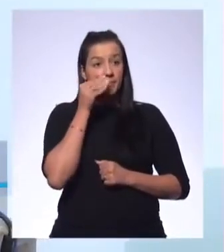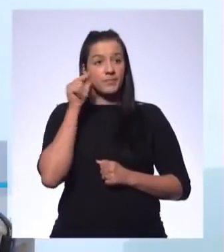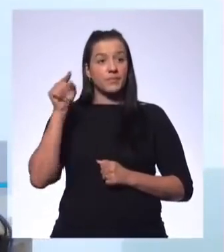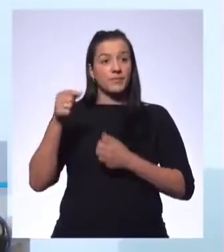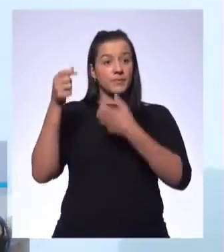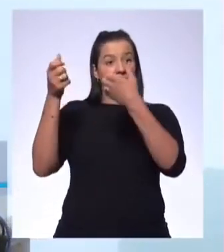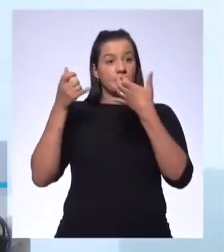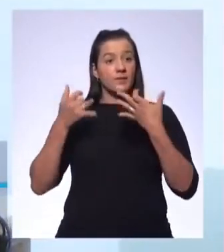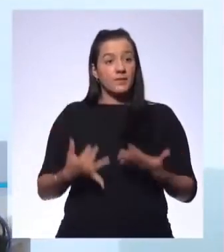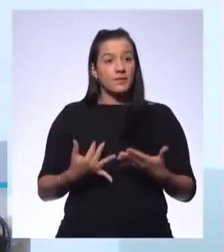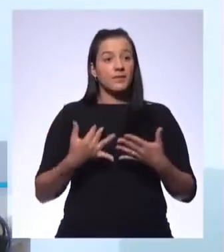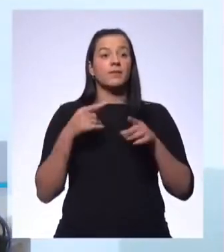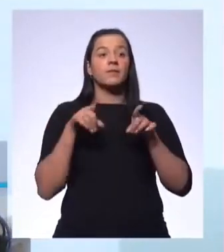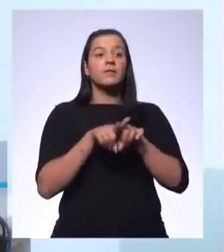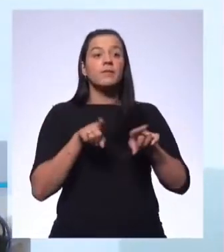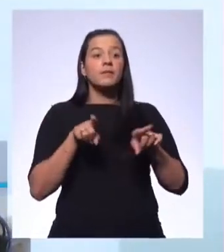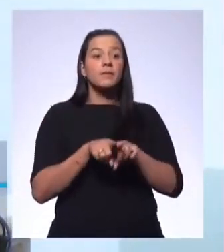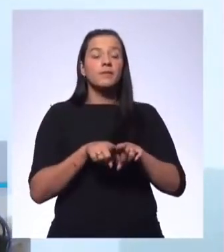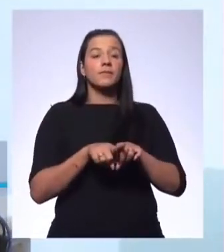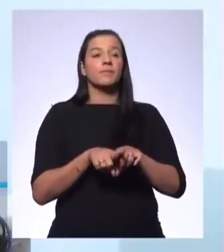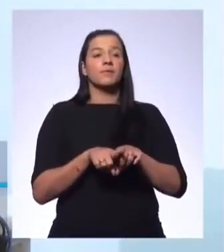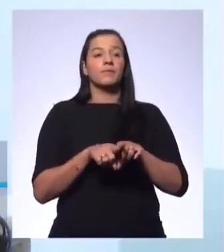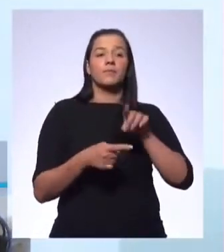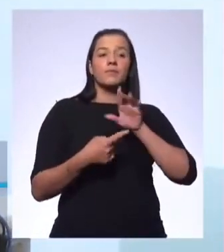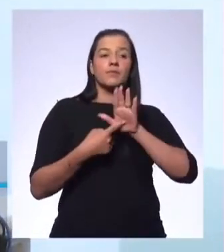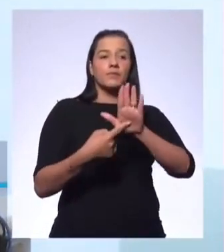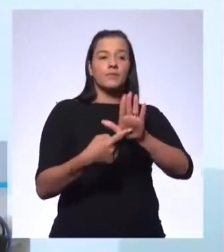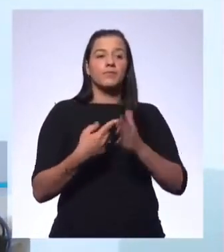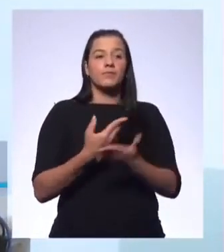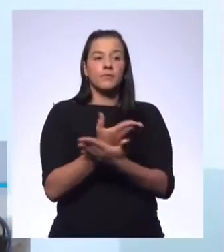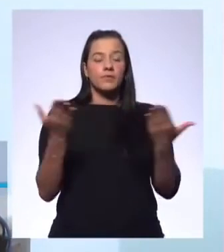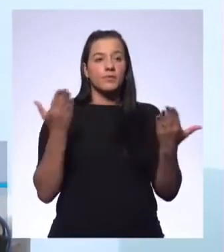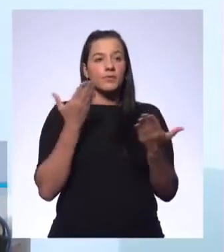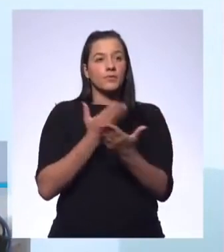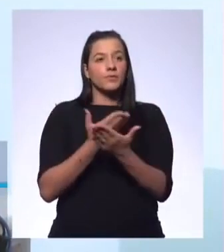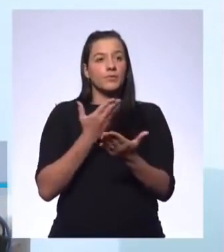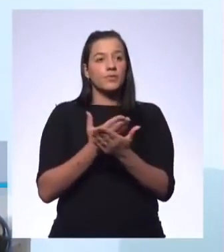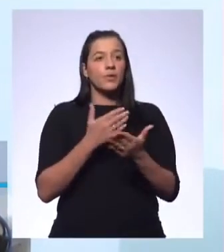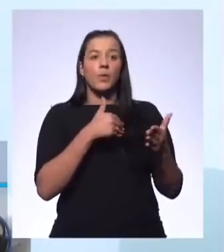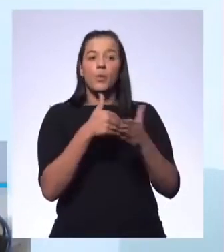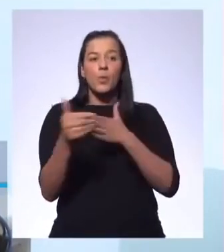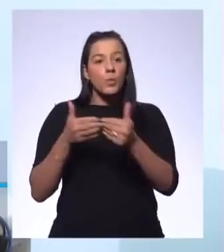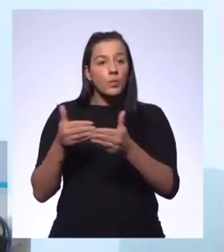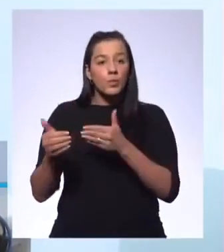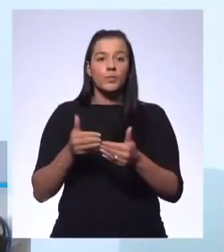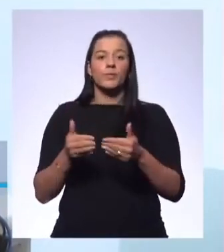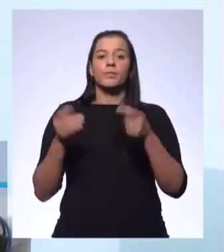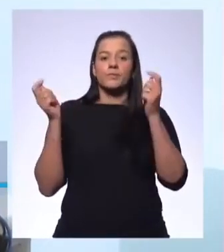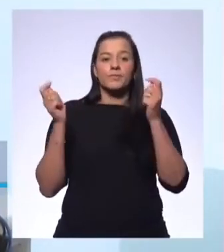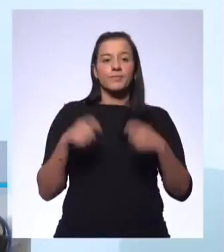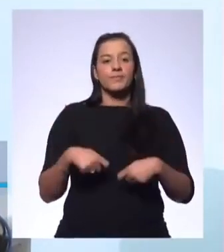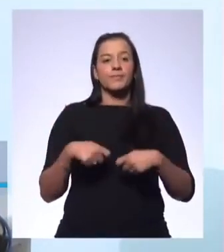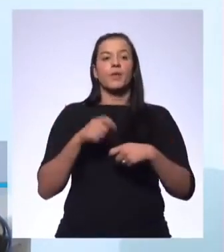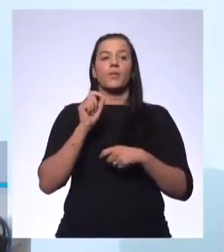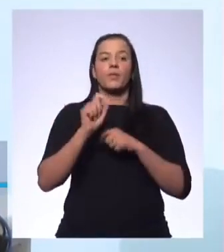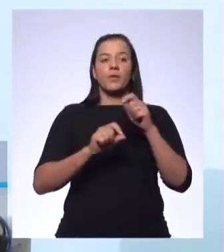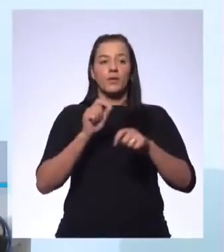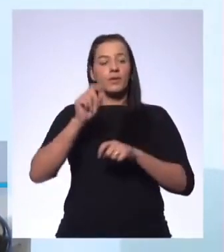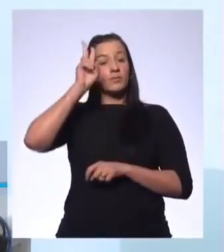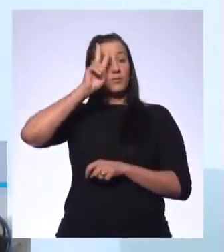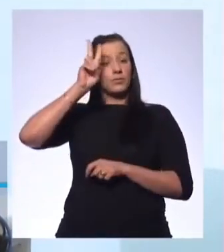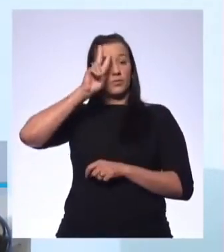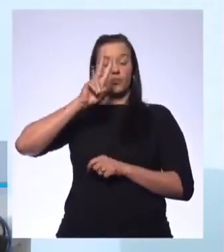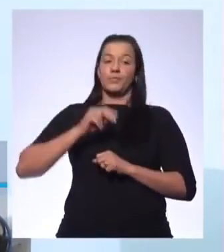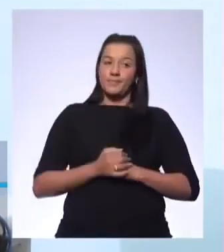professor Carlos também para demonstrar aos estudantes que qualquer um de nós é sujeito histórico,